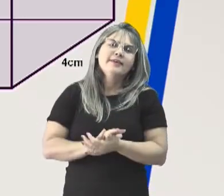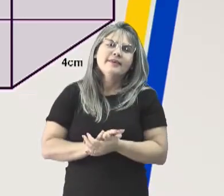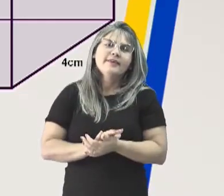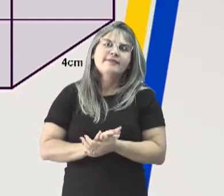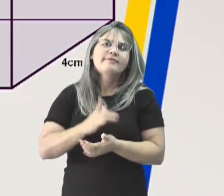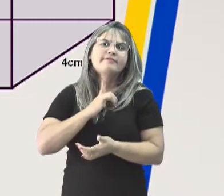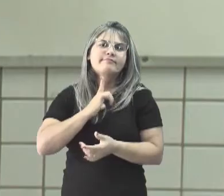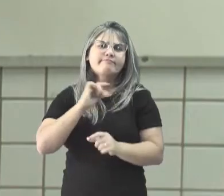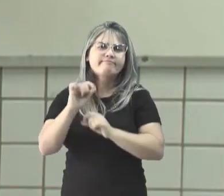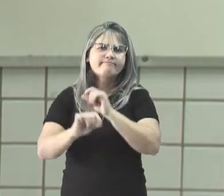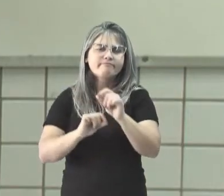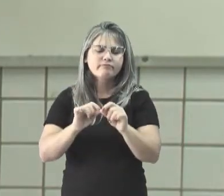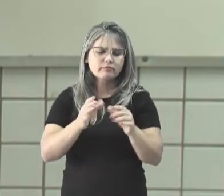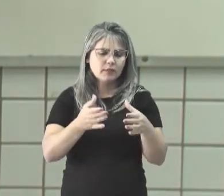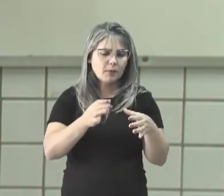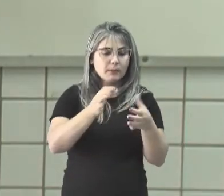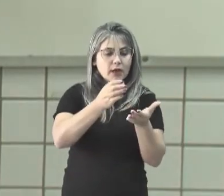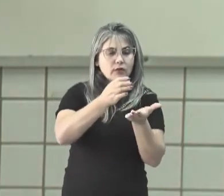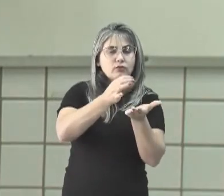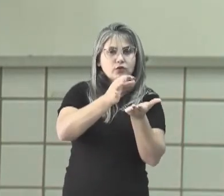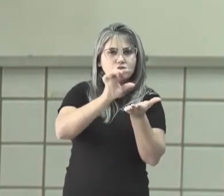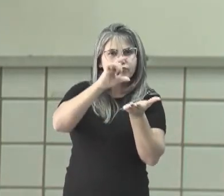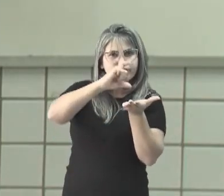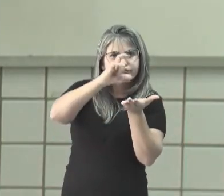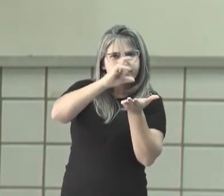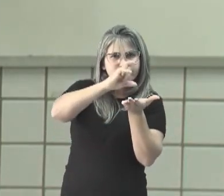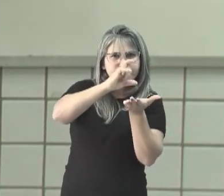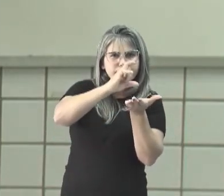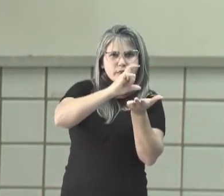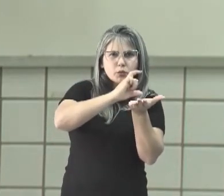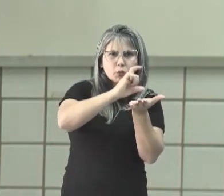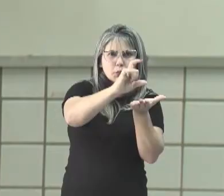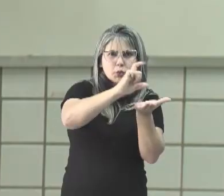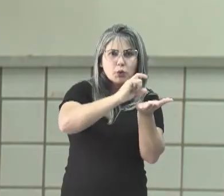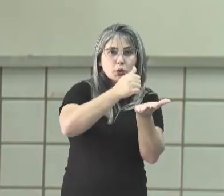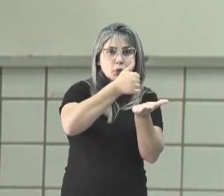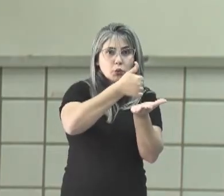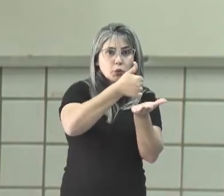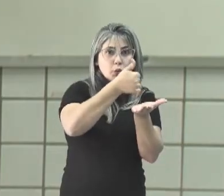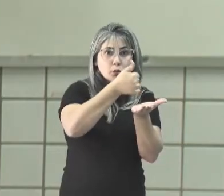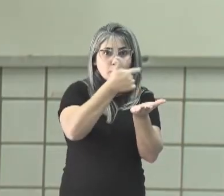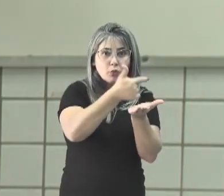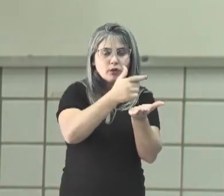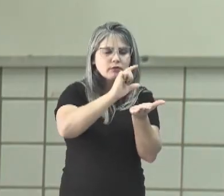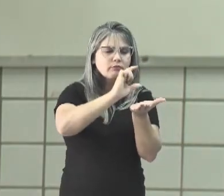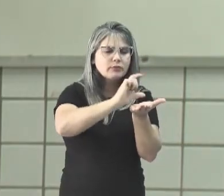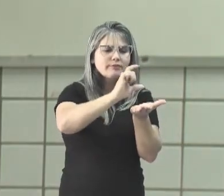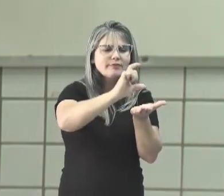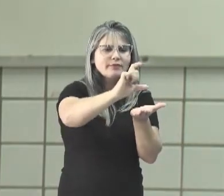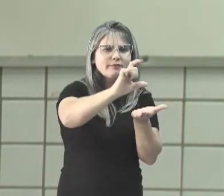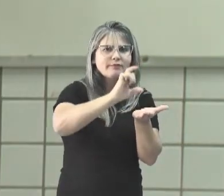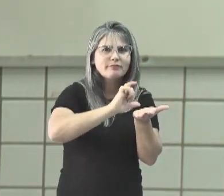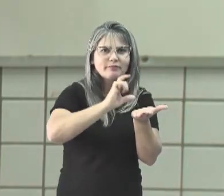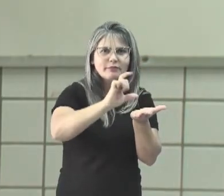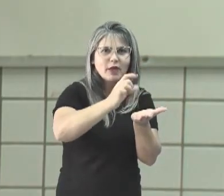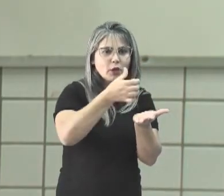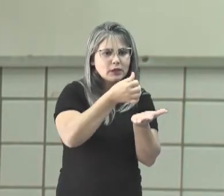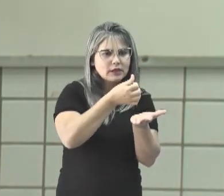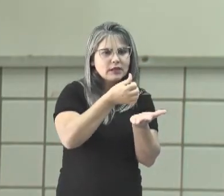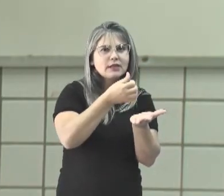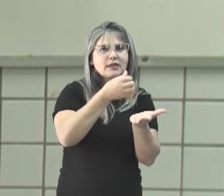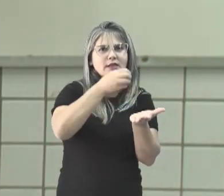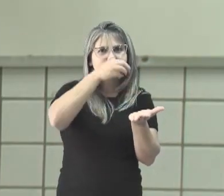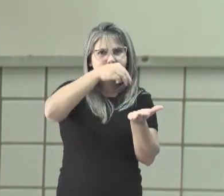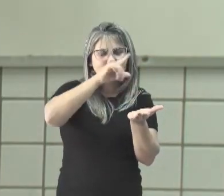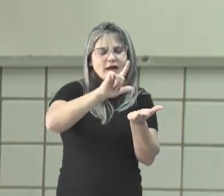aqui dentro desse recipiente, qual vai ser a altura que o líquido vai alcançar aqui. Então, estou derramando todas as